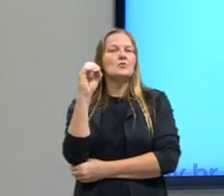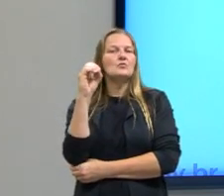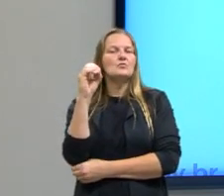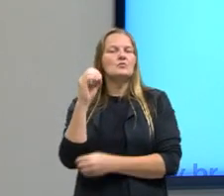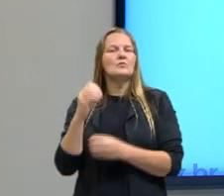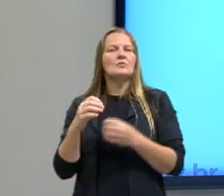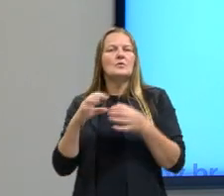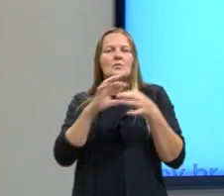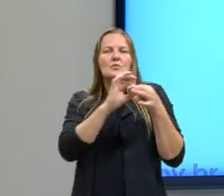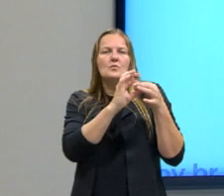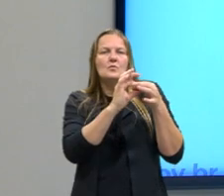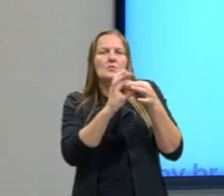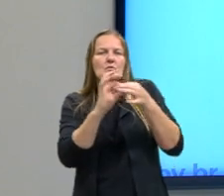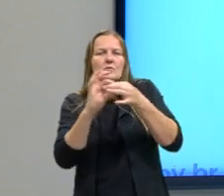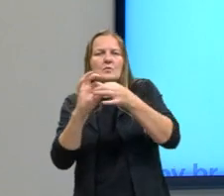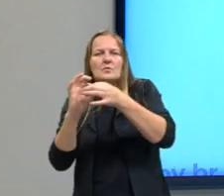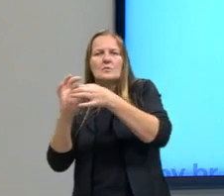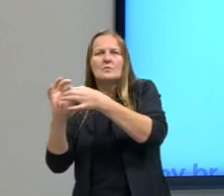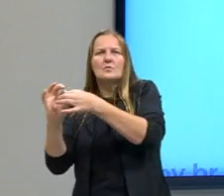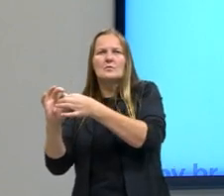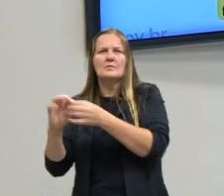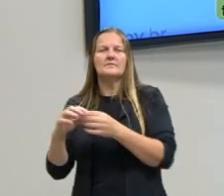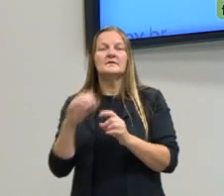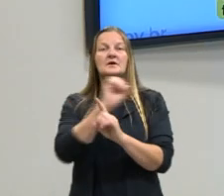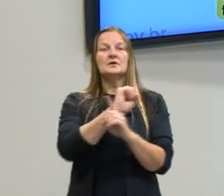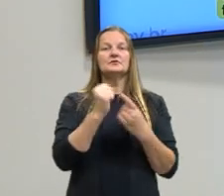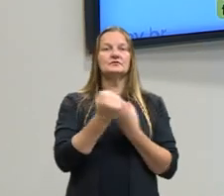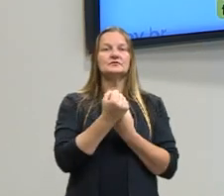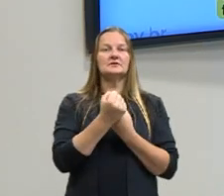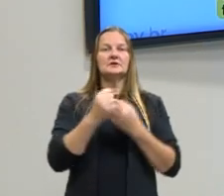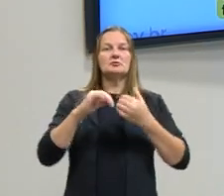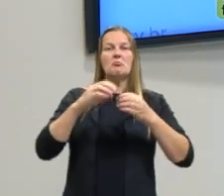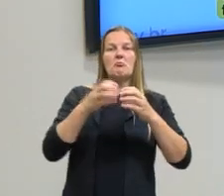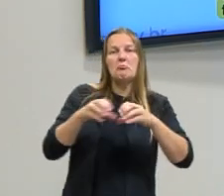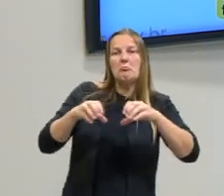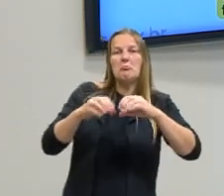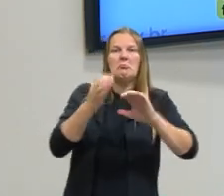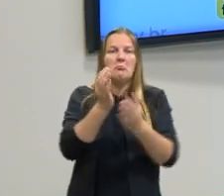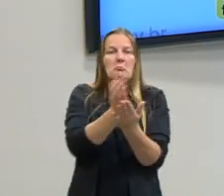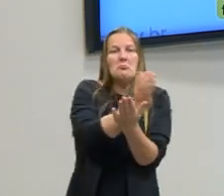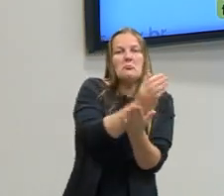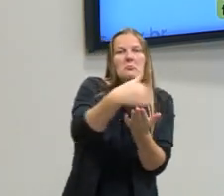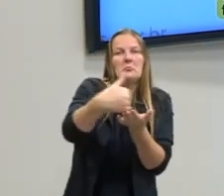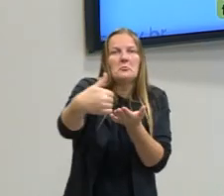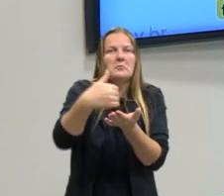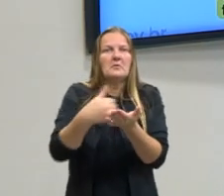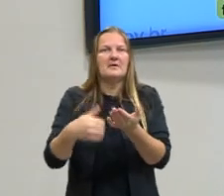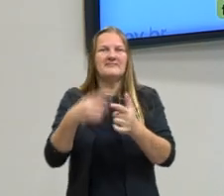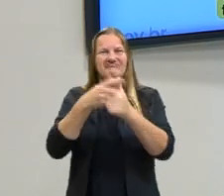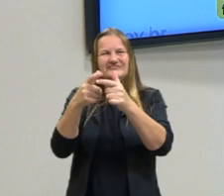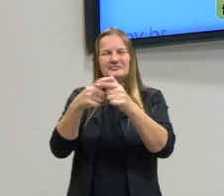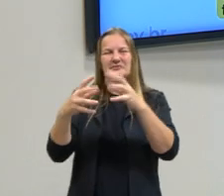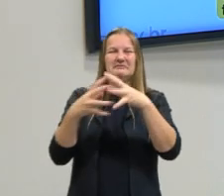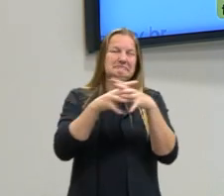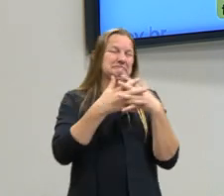mantém a sociedade Coesa Porque a partir do momento que a sua cidade também foram muito dividida também é um problema nós